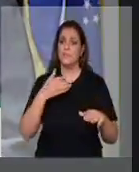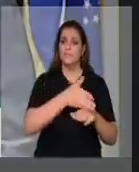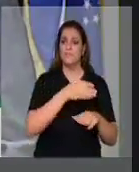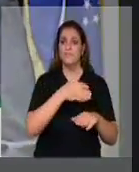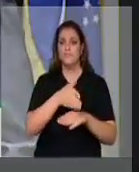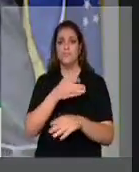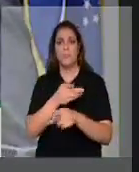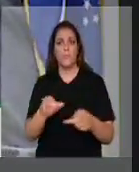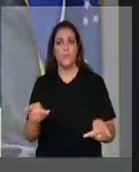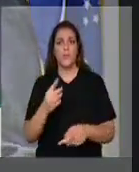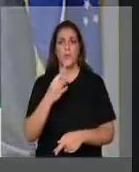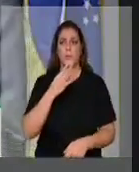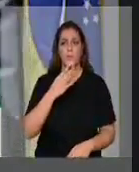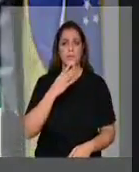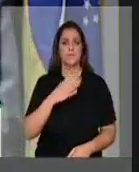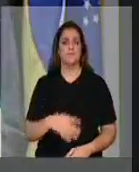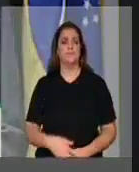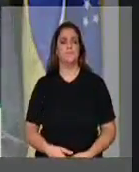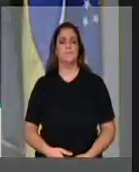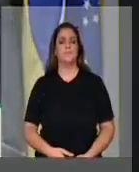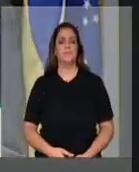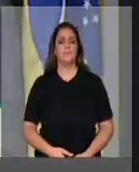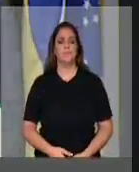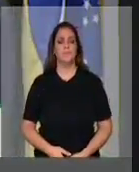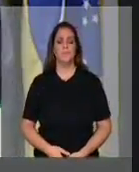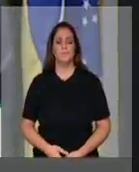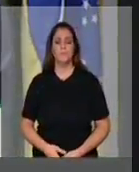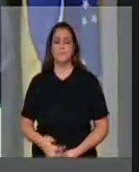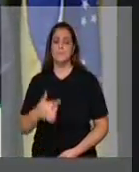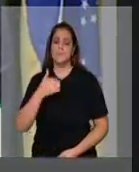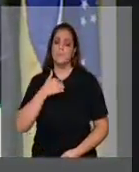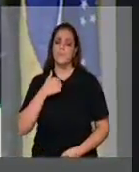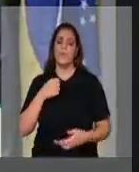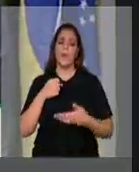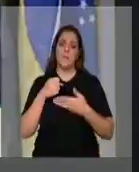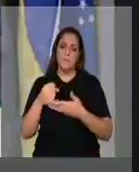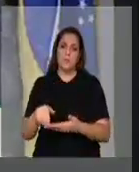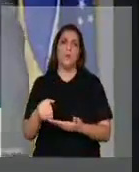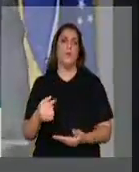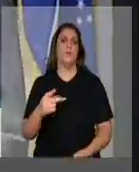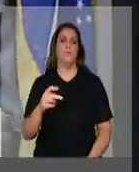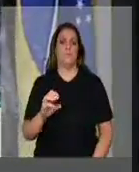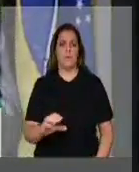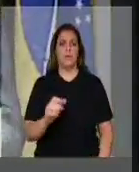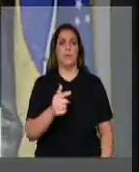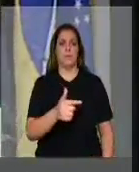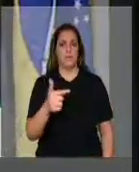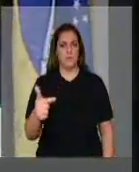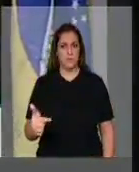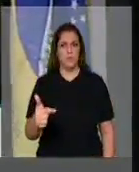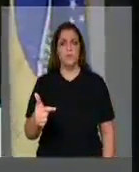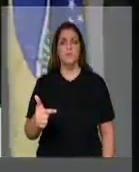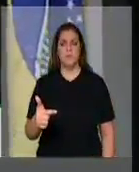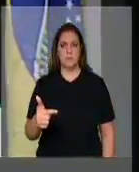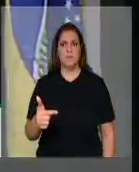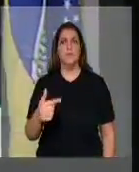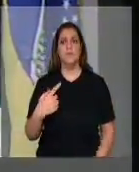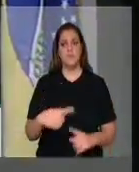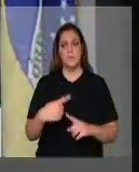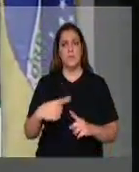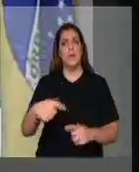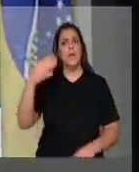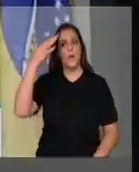Sabe e compreende. Então, muito rapidamente, trazer aqui o nosso apoio na PEC 22, sem sombra de dúvidas, para entender